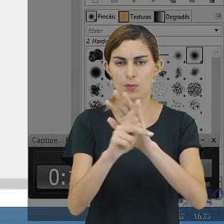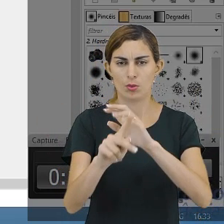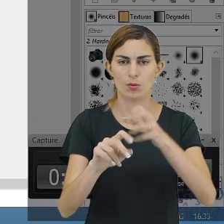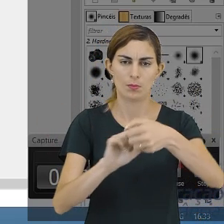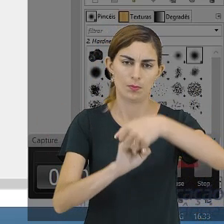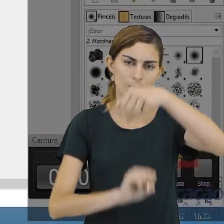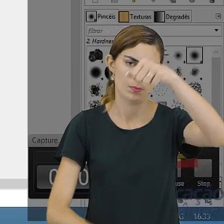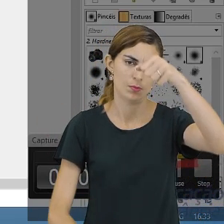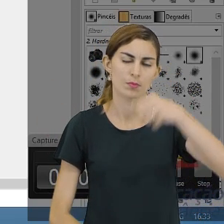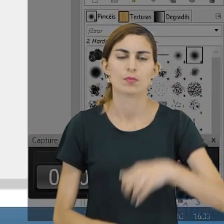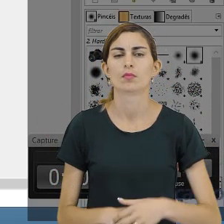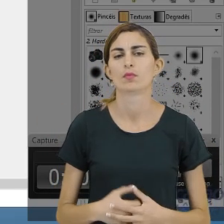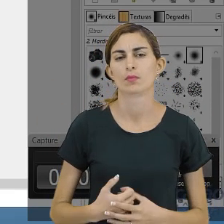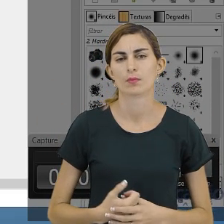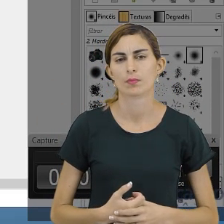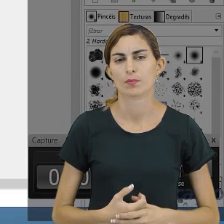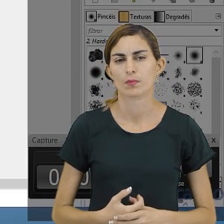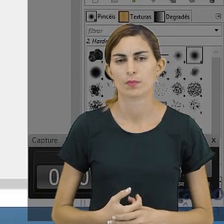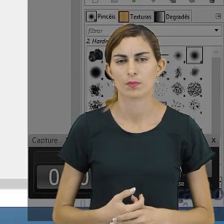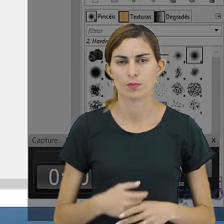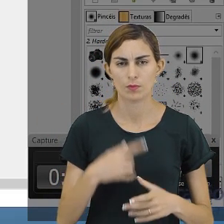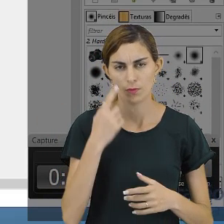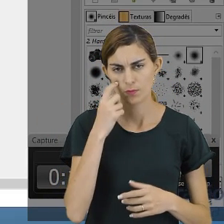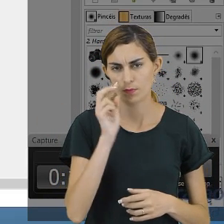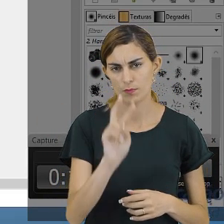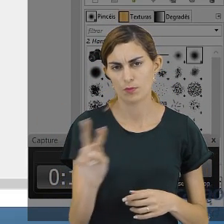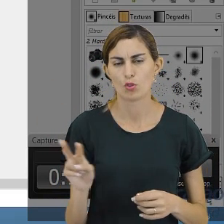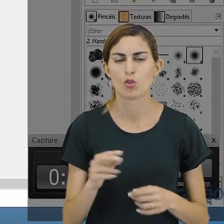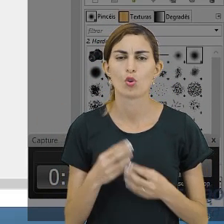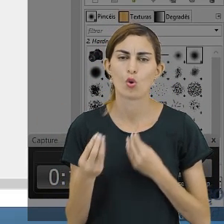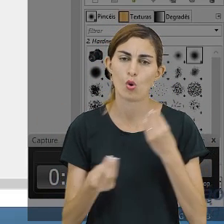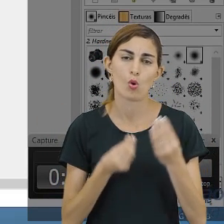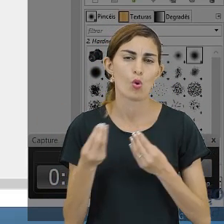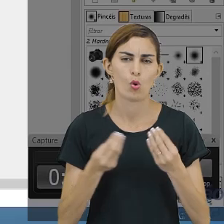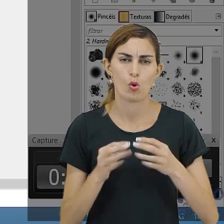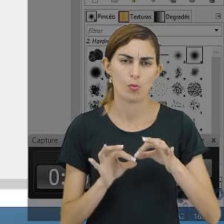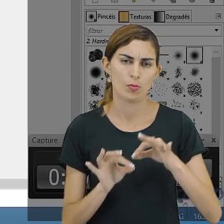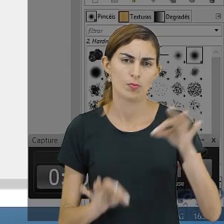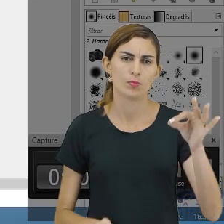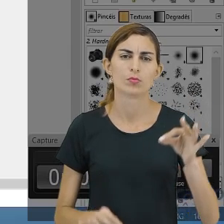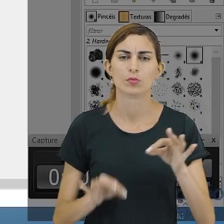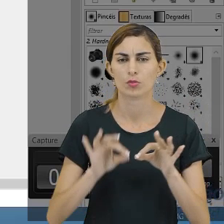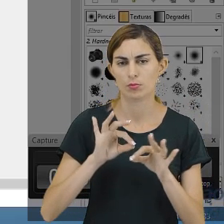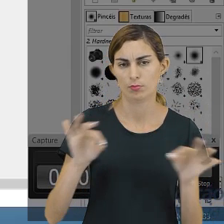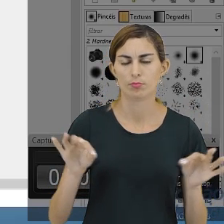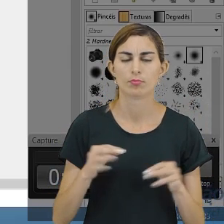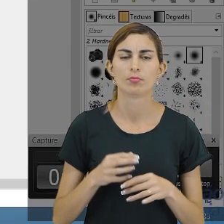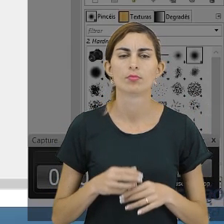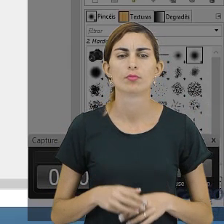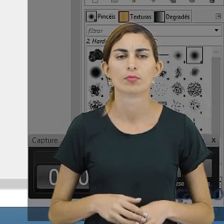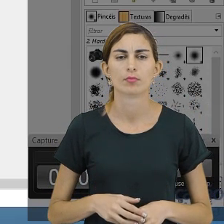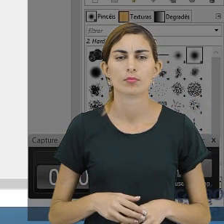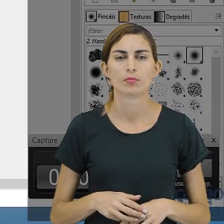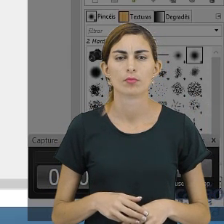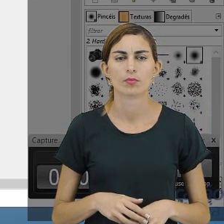banner em particular. Então vamos dar uma olhada como ficaria o tamanho